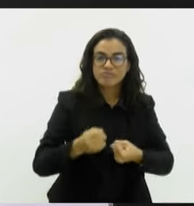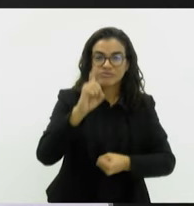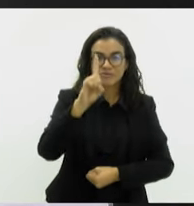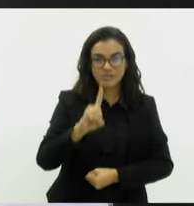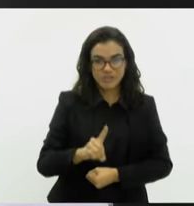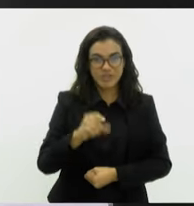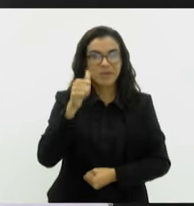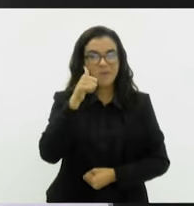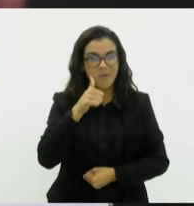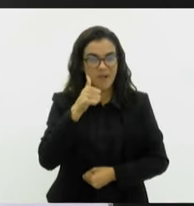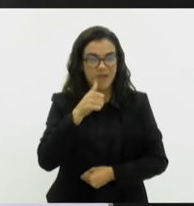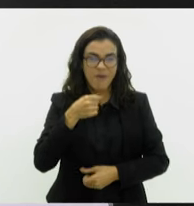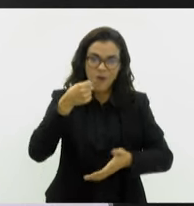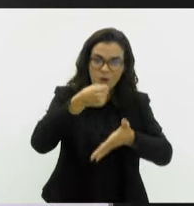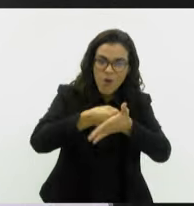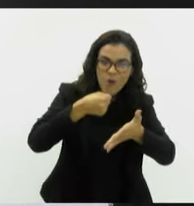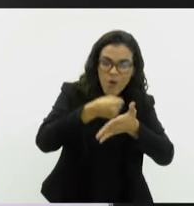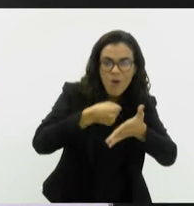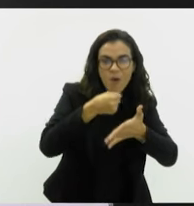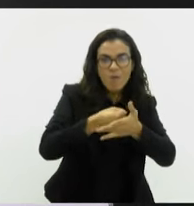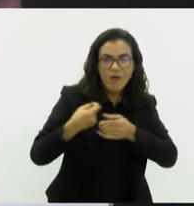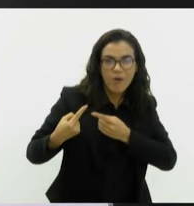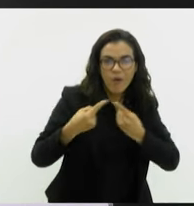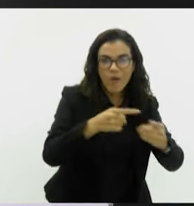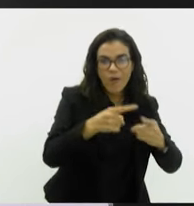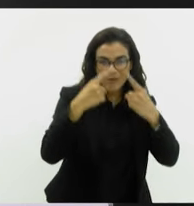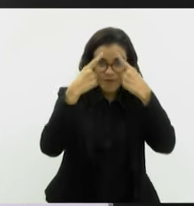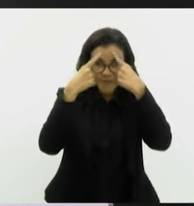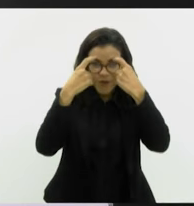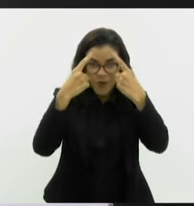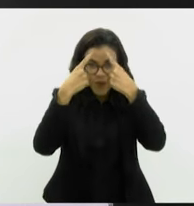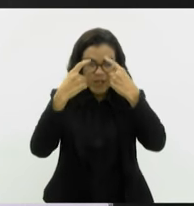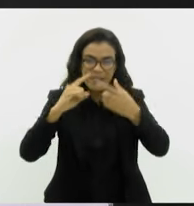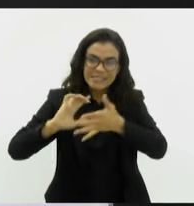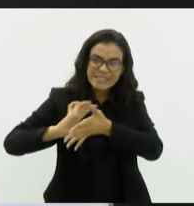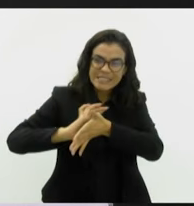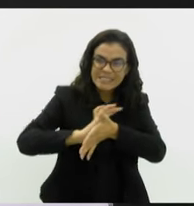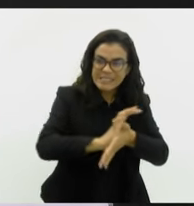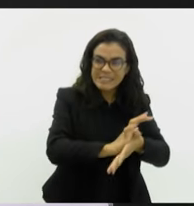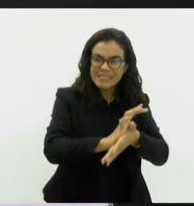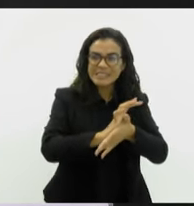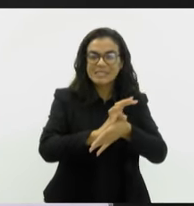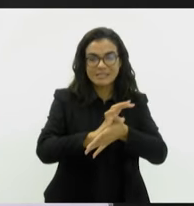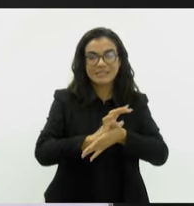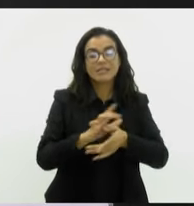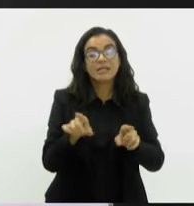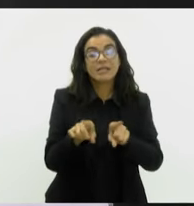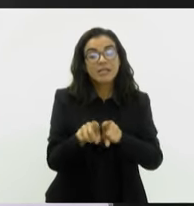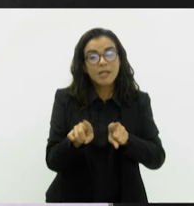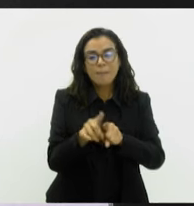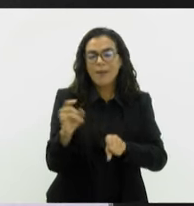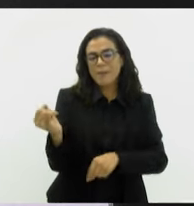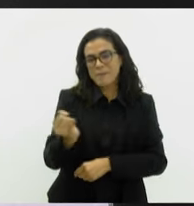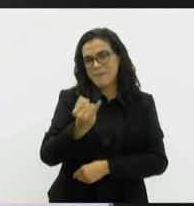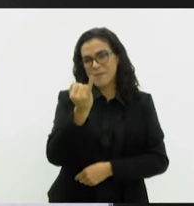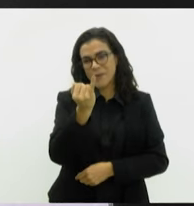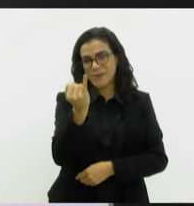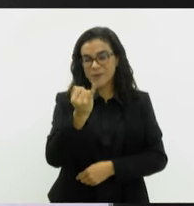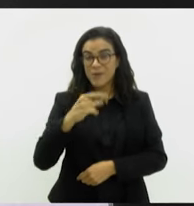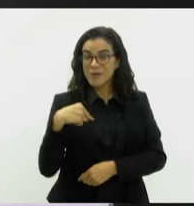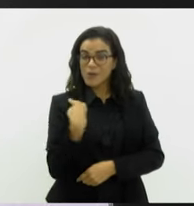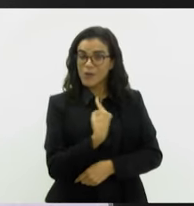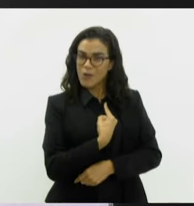da mulher o Combate à violência a todas as formas de discriminação e é importantíssimo que